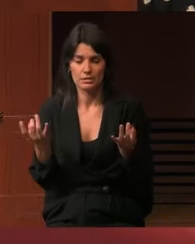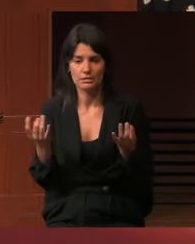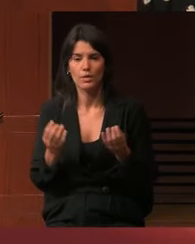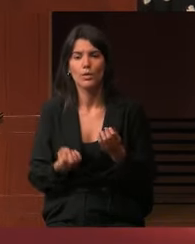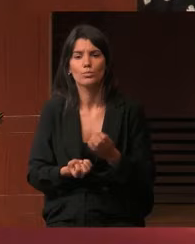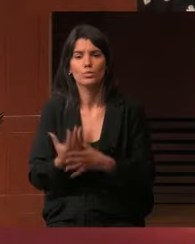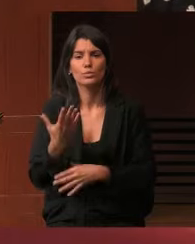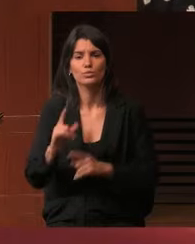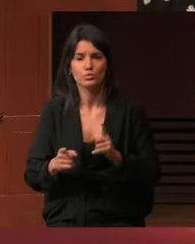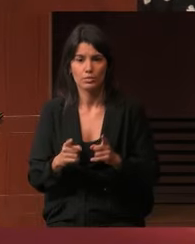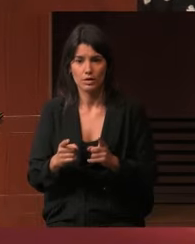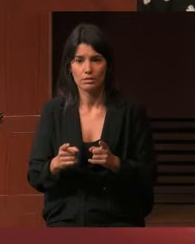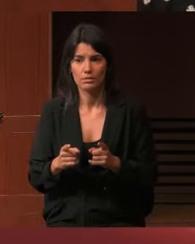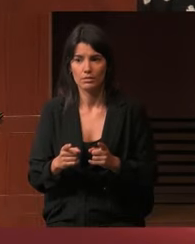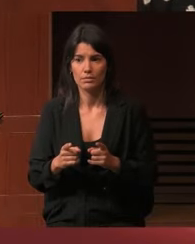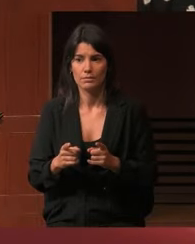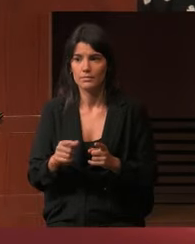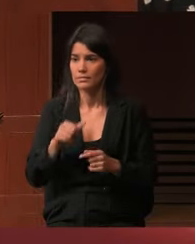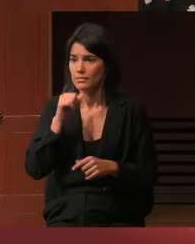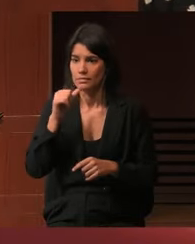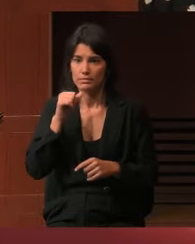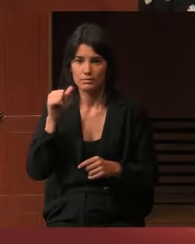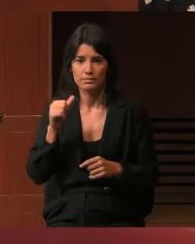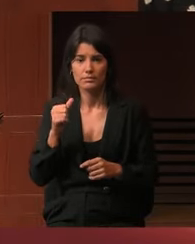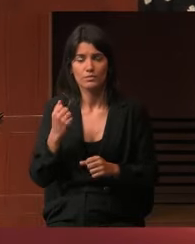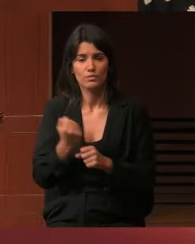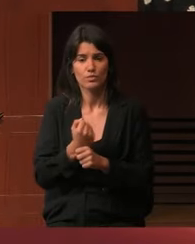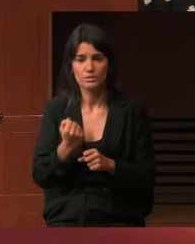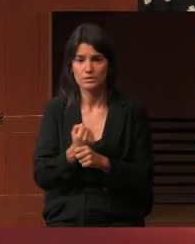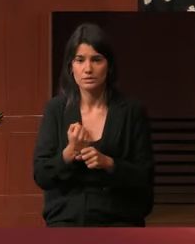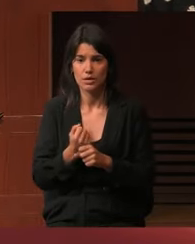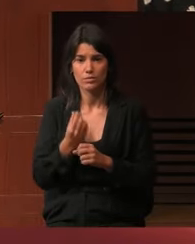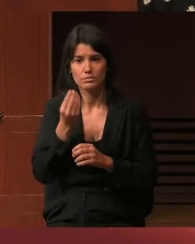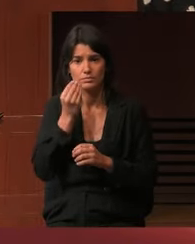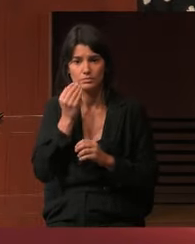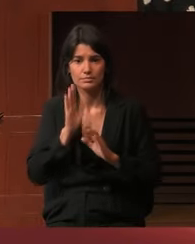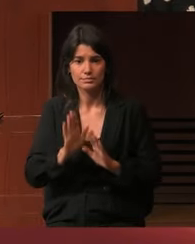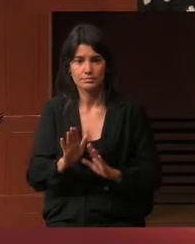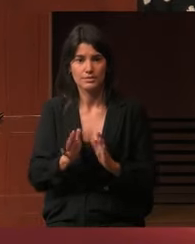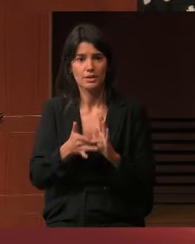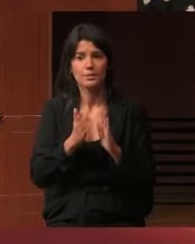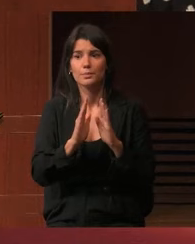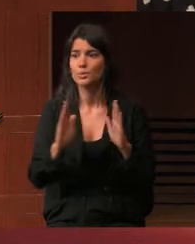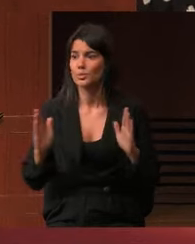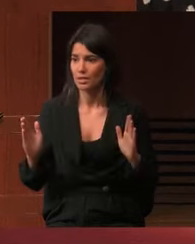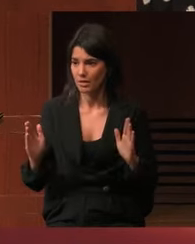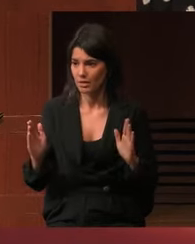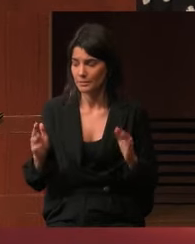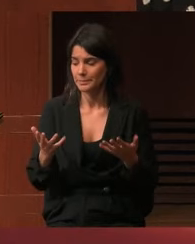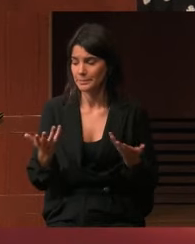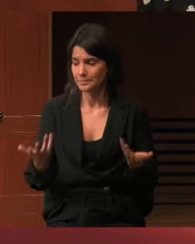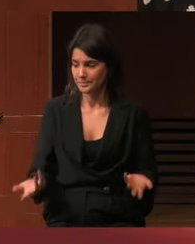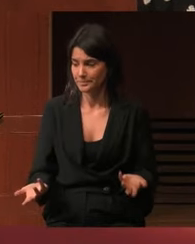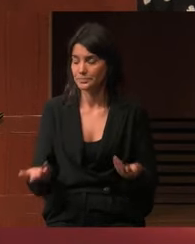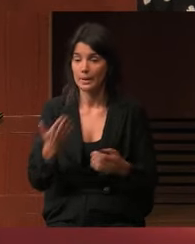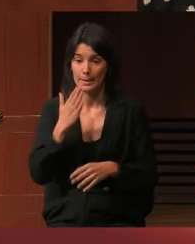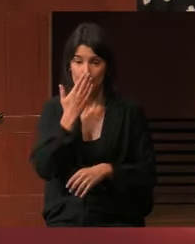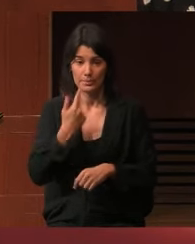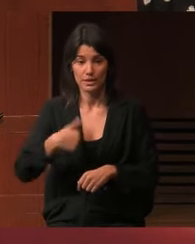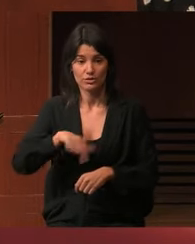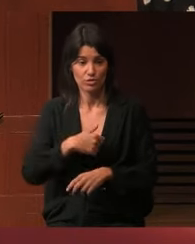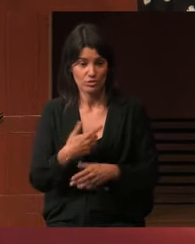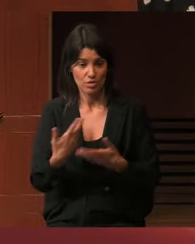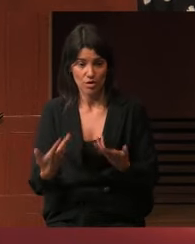aquilo que foi, desde sempre, uma das funções da própria biblioteca. Ou seja, parece que para conseguirmos hoje